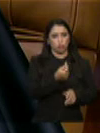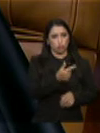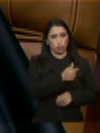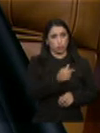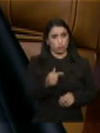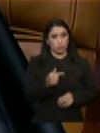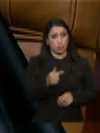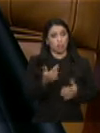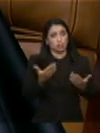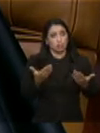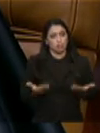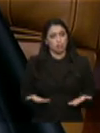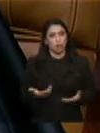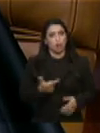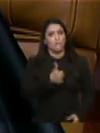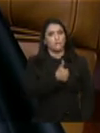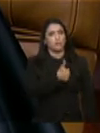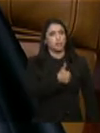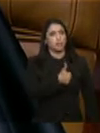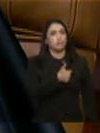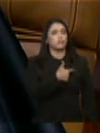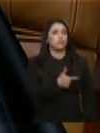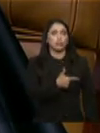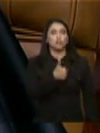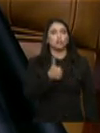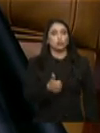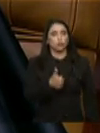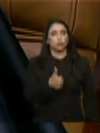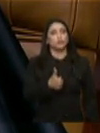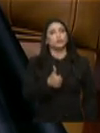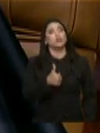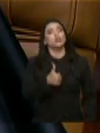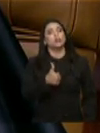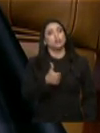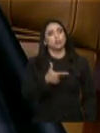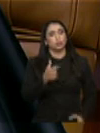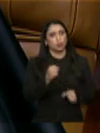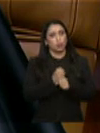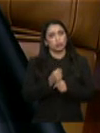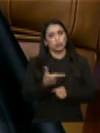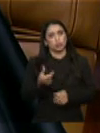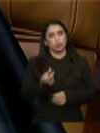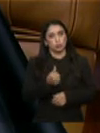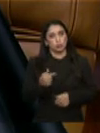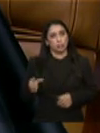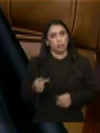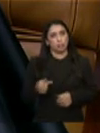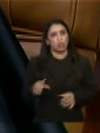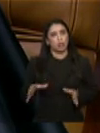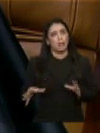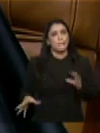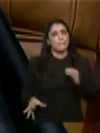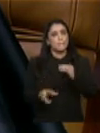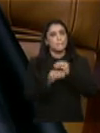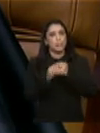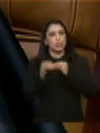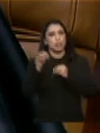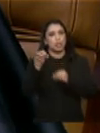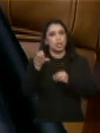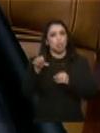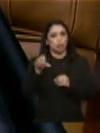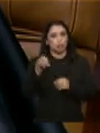15/2007, ou seja, 21 de junho de 2007, acrescido de 90 dias, após ponderar